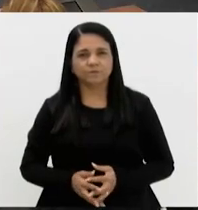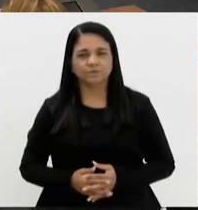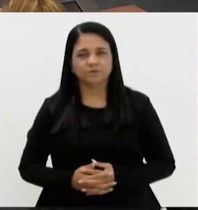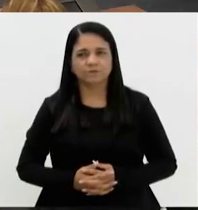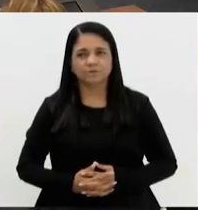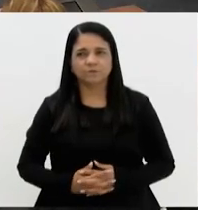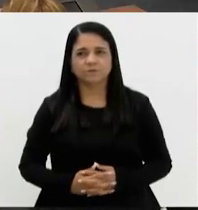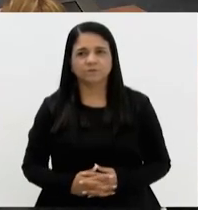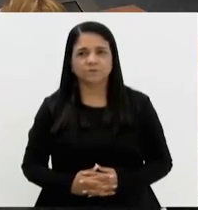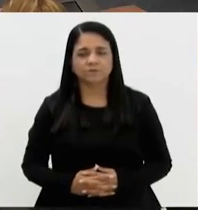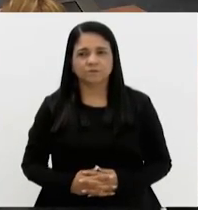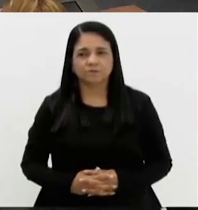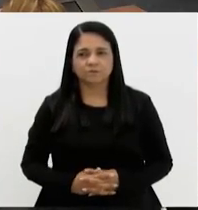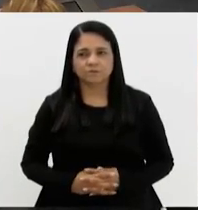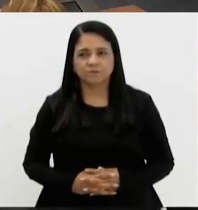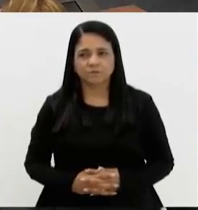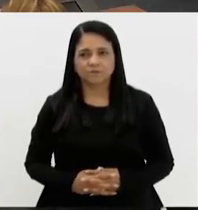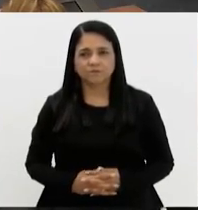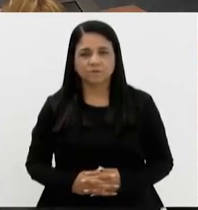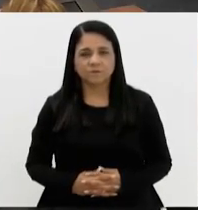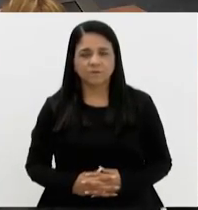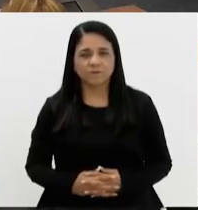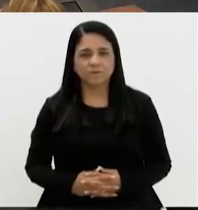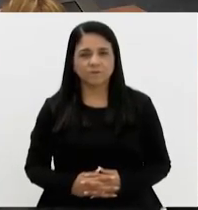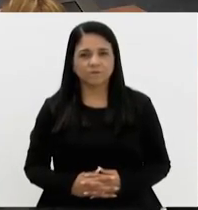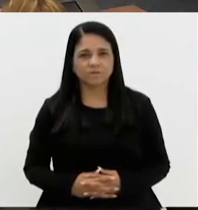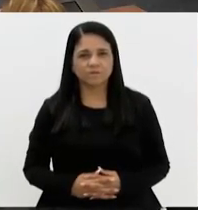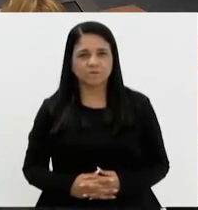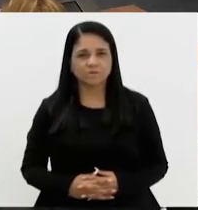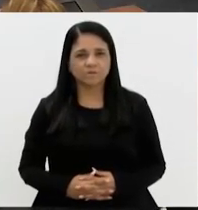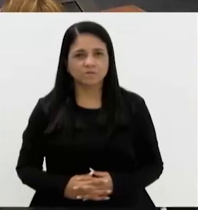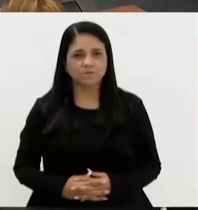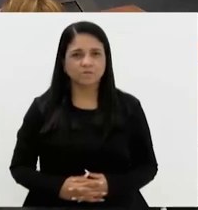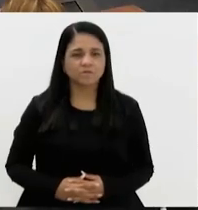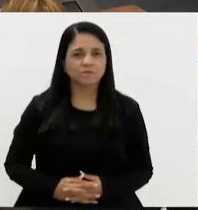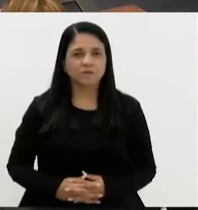com ela mulher tem que ter preferên mulher tem